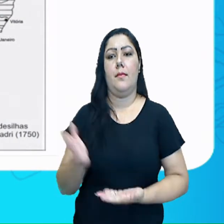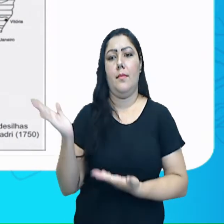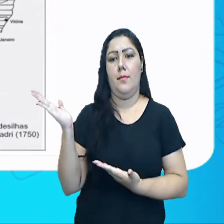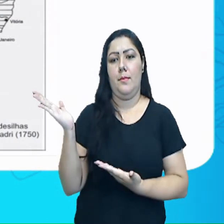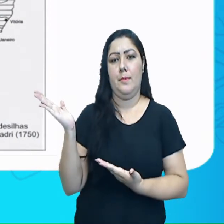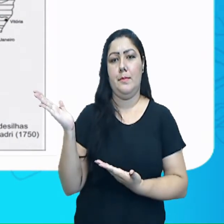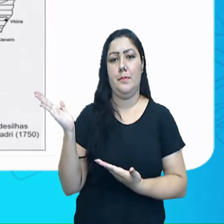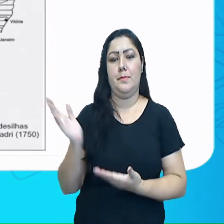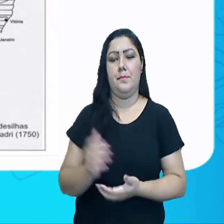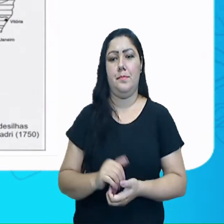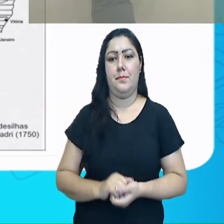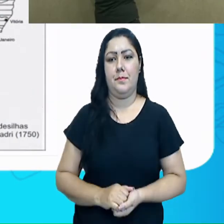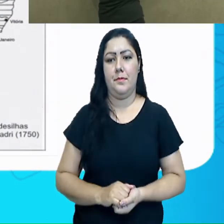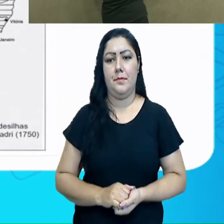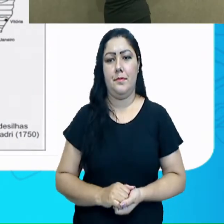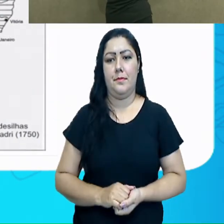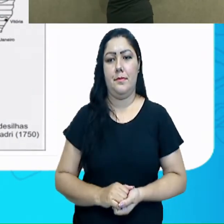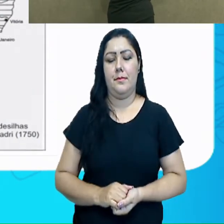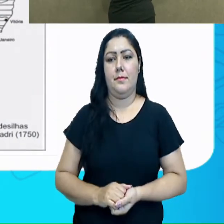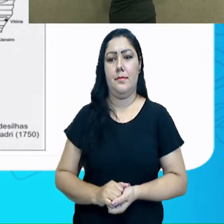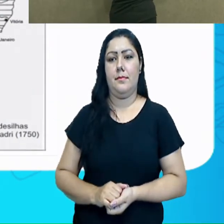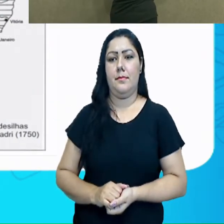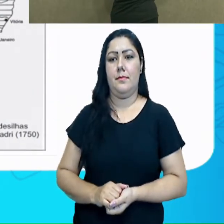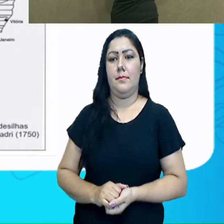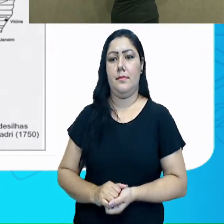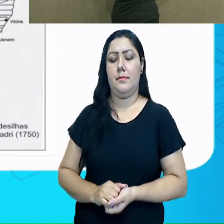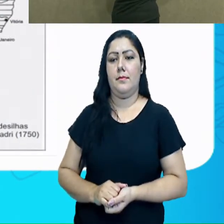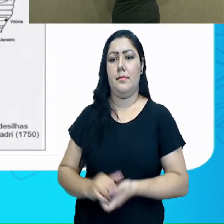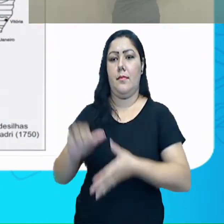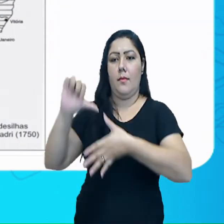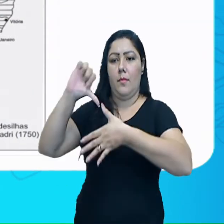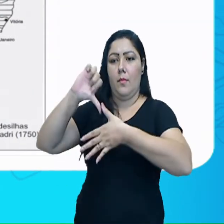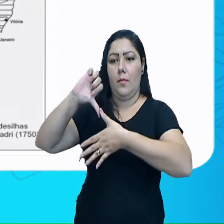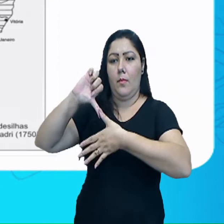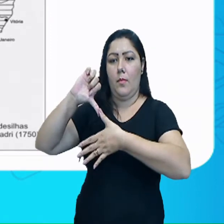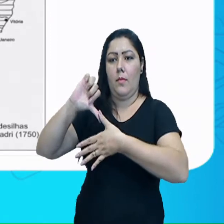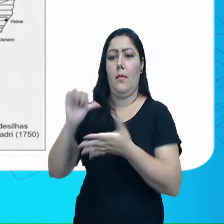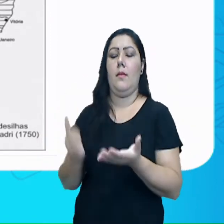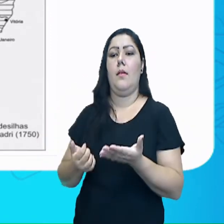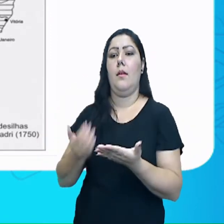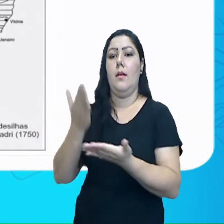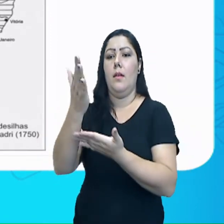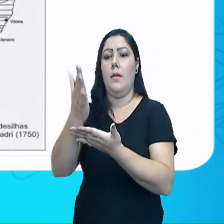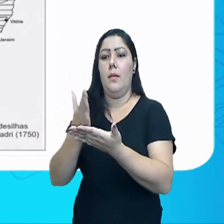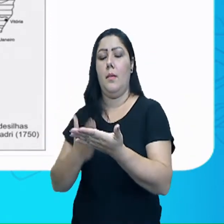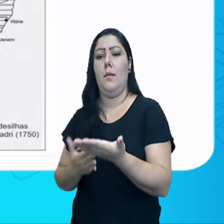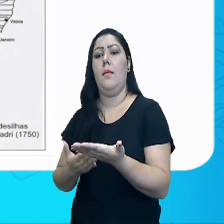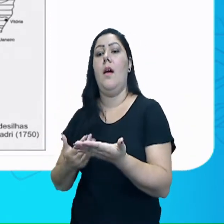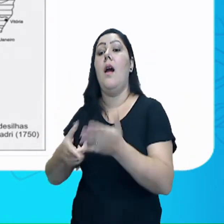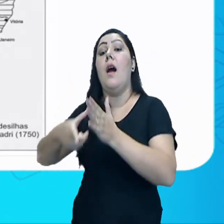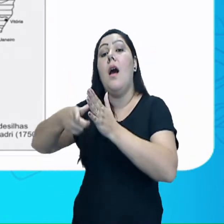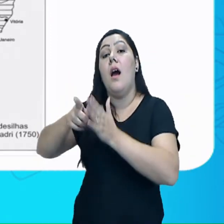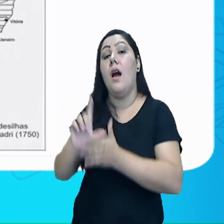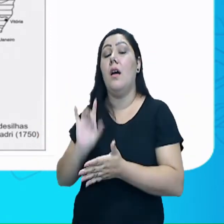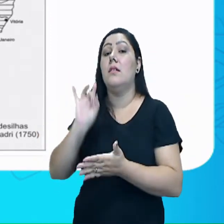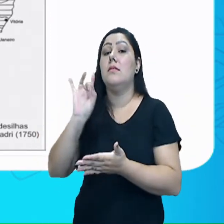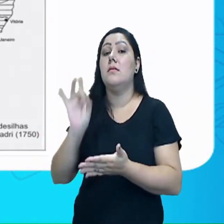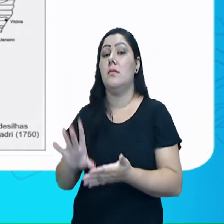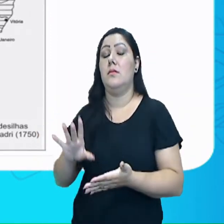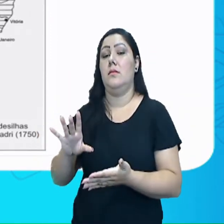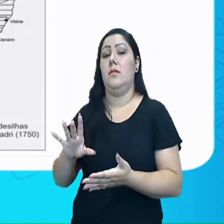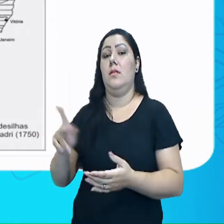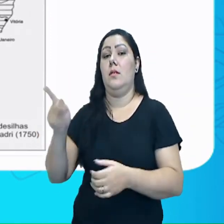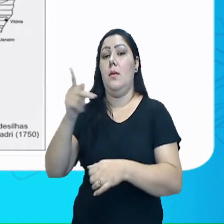essa expansão, né? Que aqui era só Portugal e com o Tratado de Madrid tudo